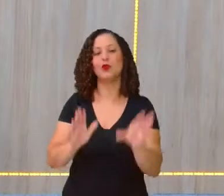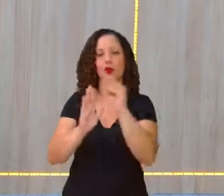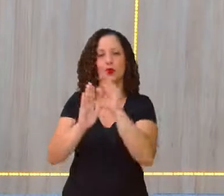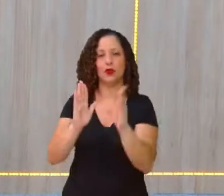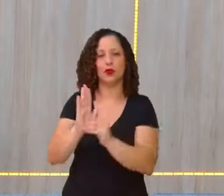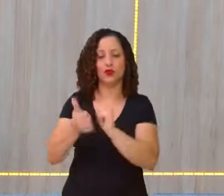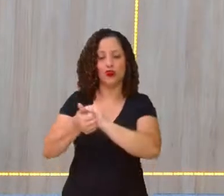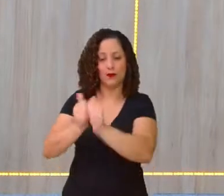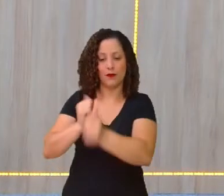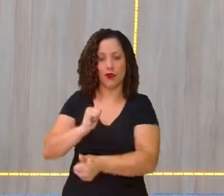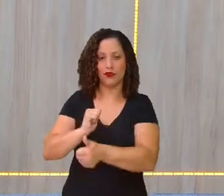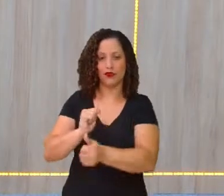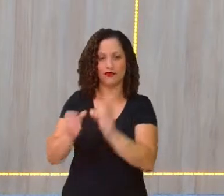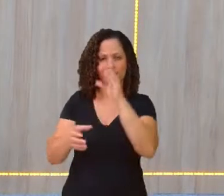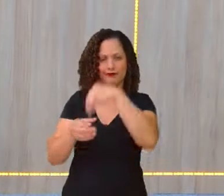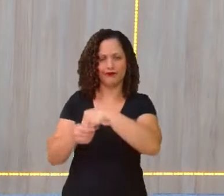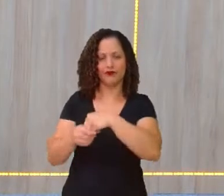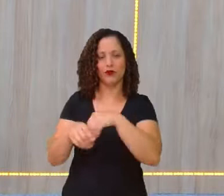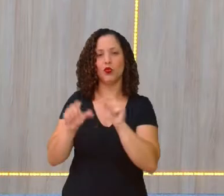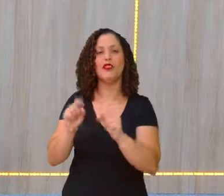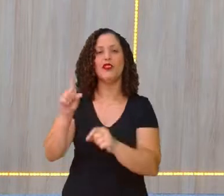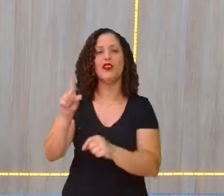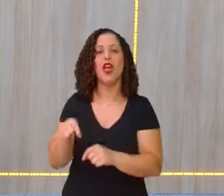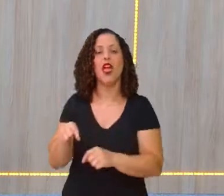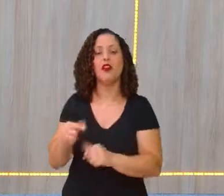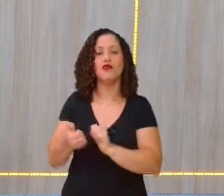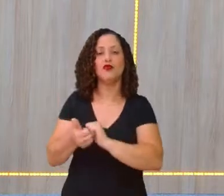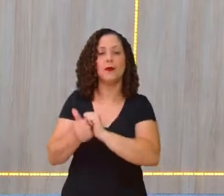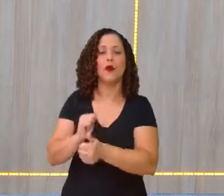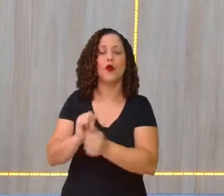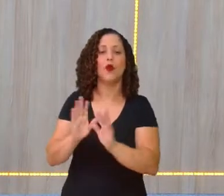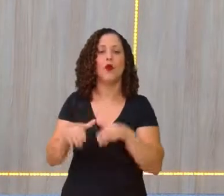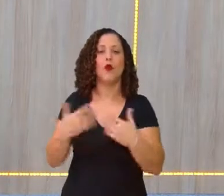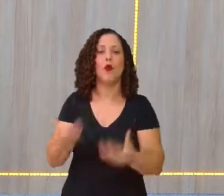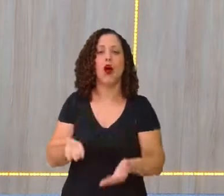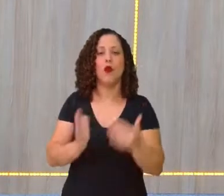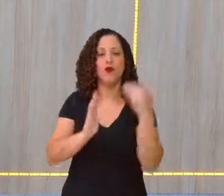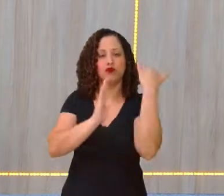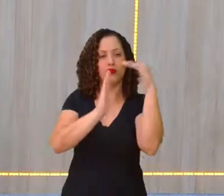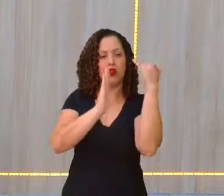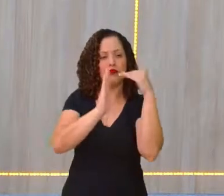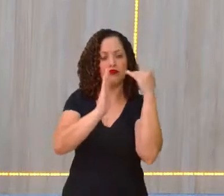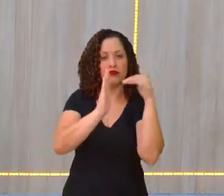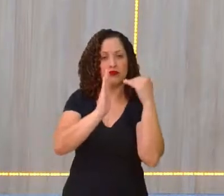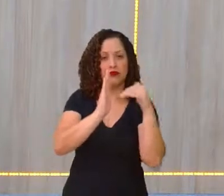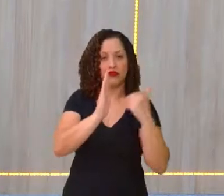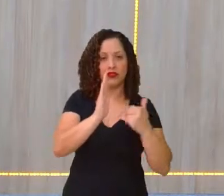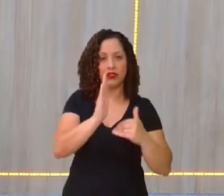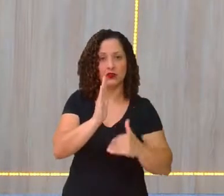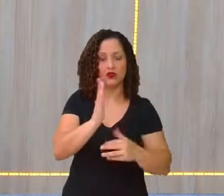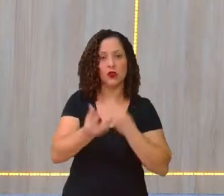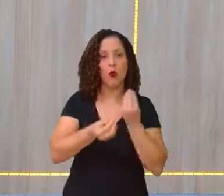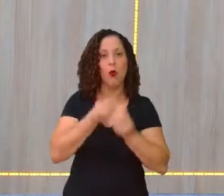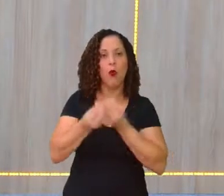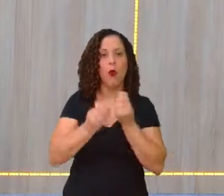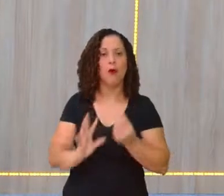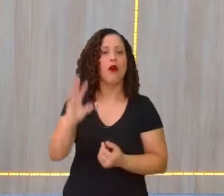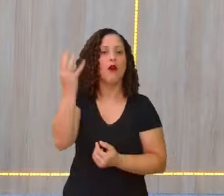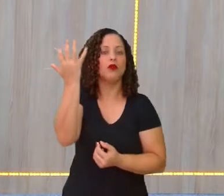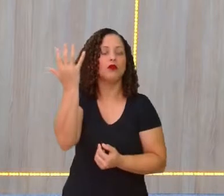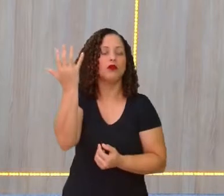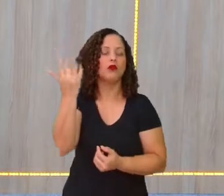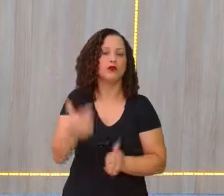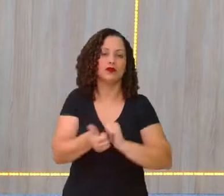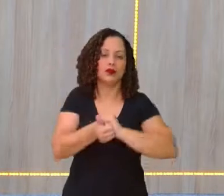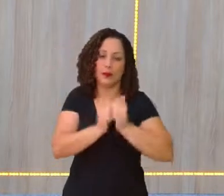né? Quando a gente fala do que é esporte, quais são as classificações, como é que o esporte acontece, e os